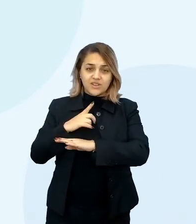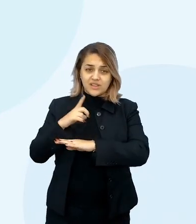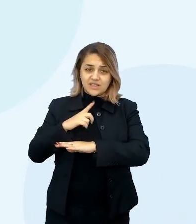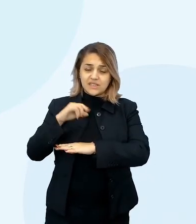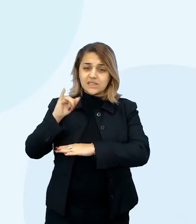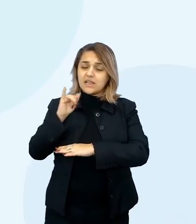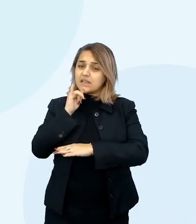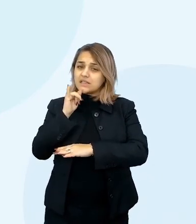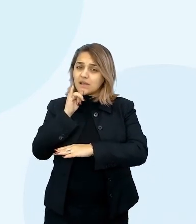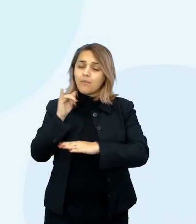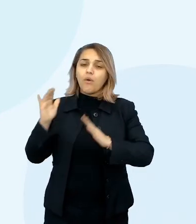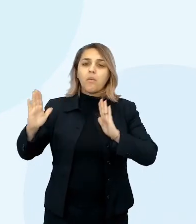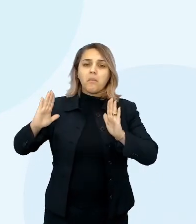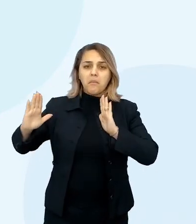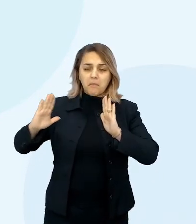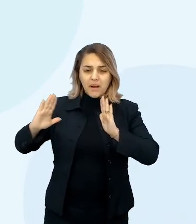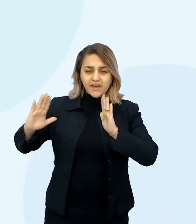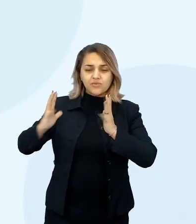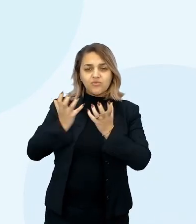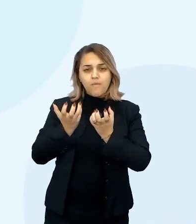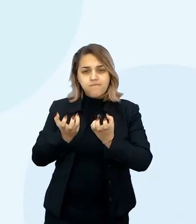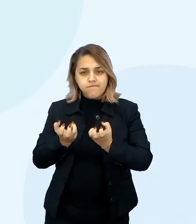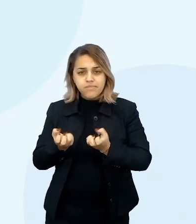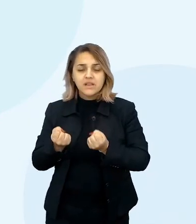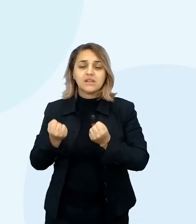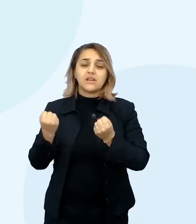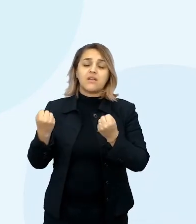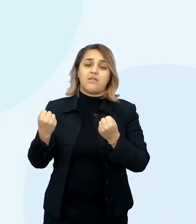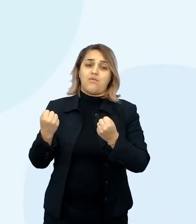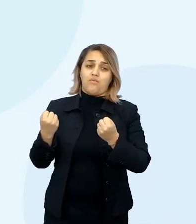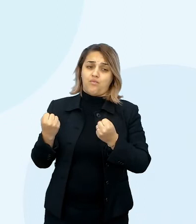de seca, os cuidados com a rega são